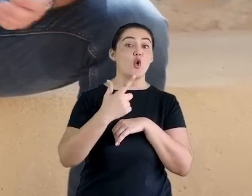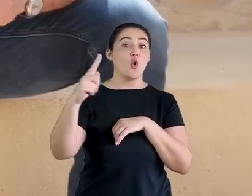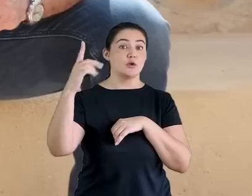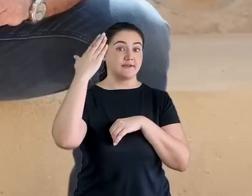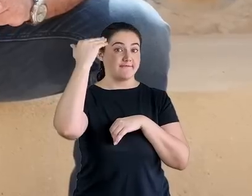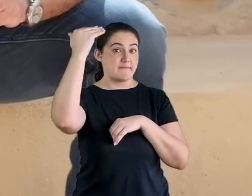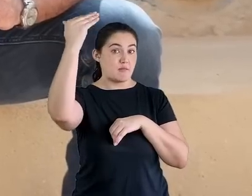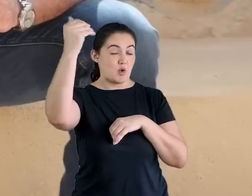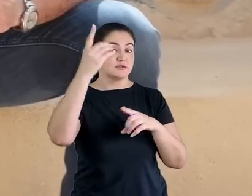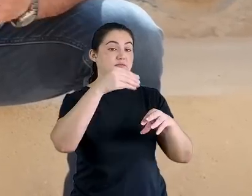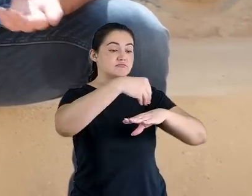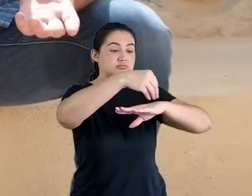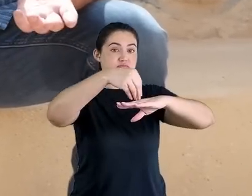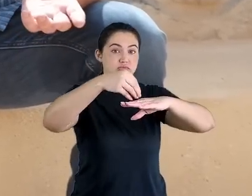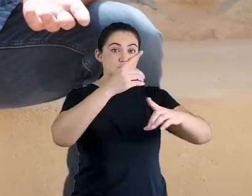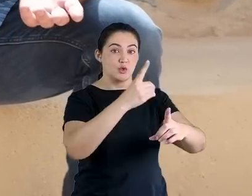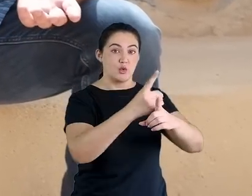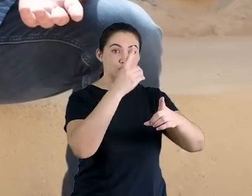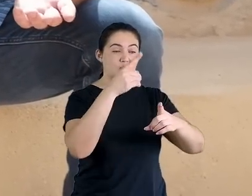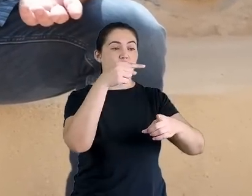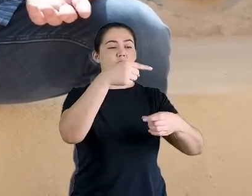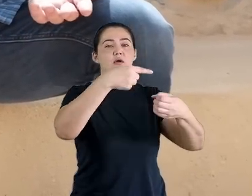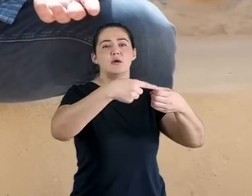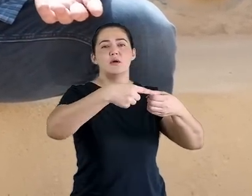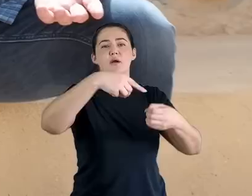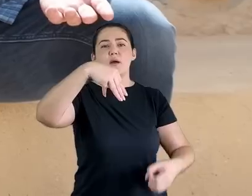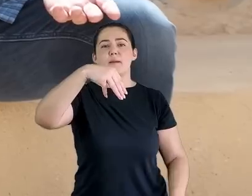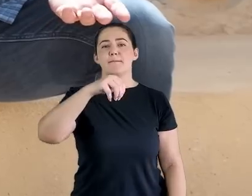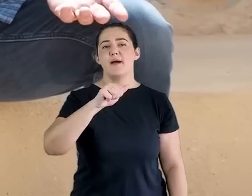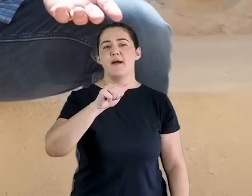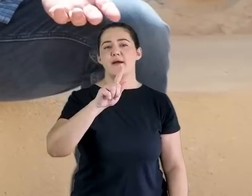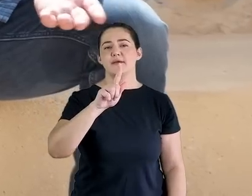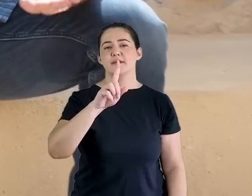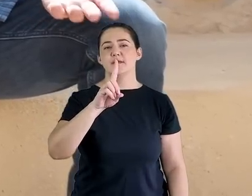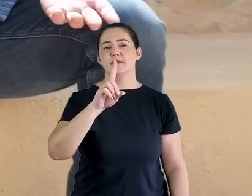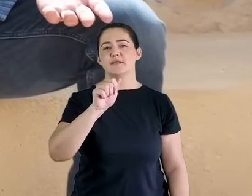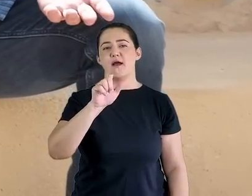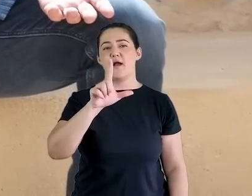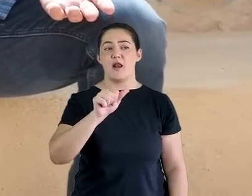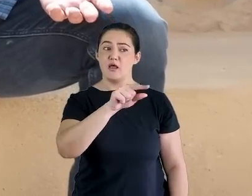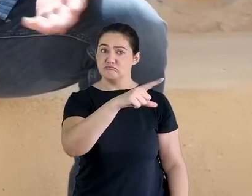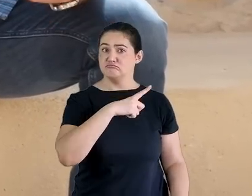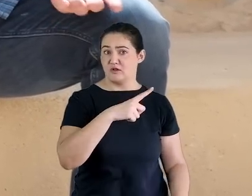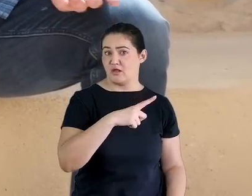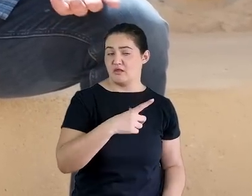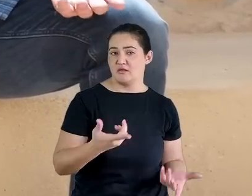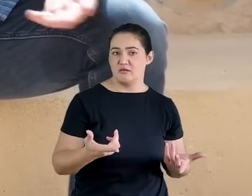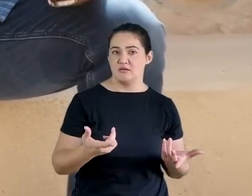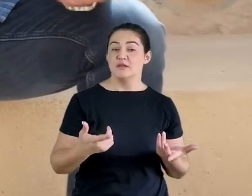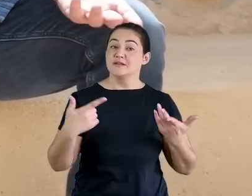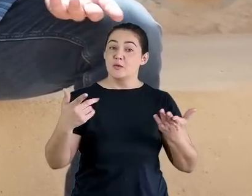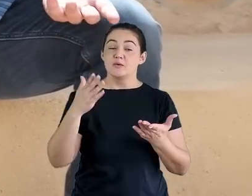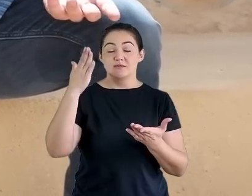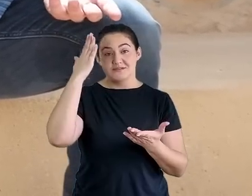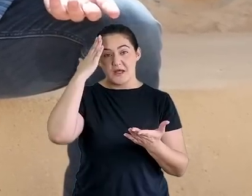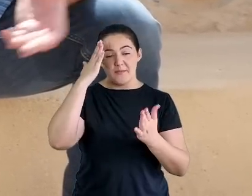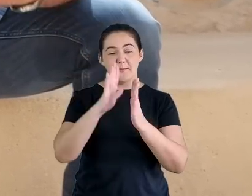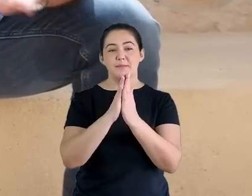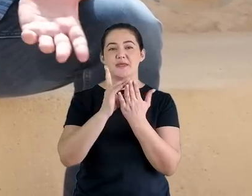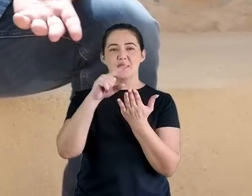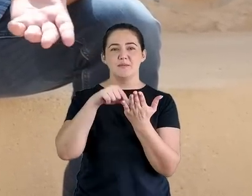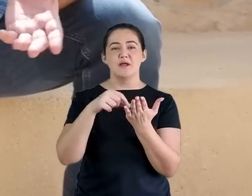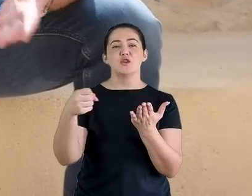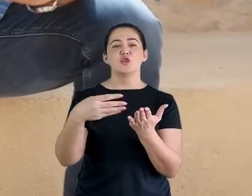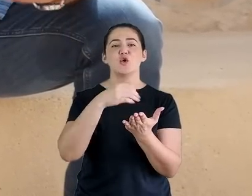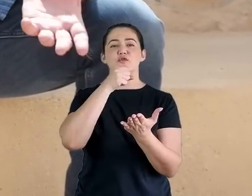Magdala. E sabemos também pela Bíblia, pelo Novo Testamento, Jesus, quando estava pregando na